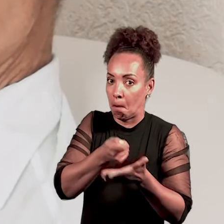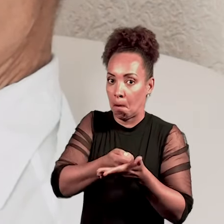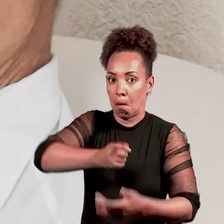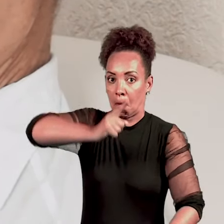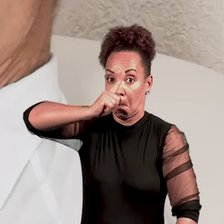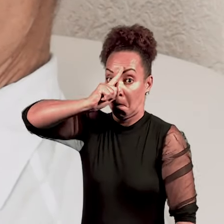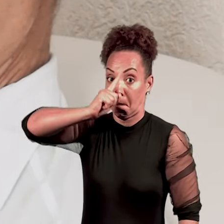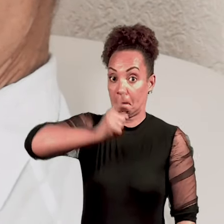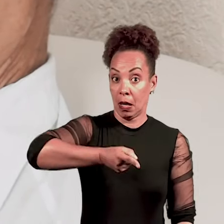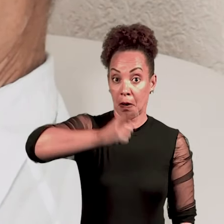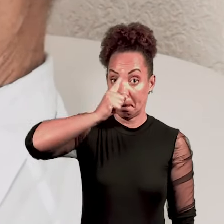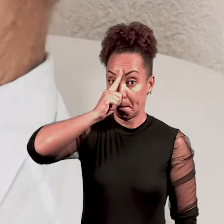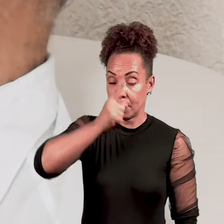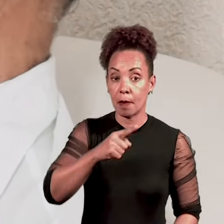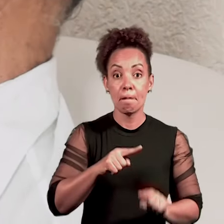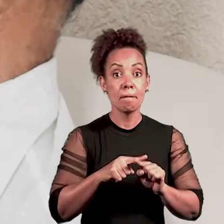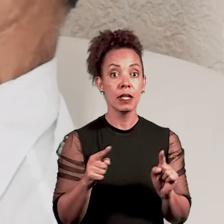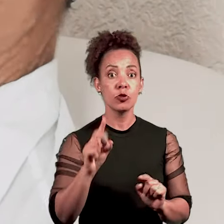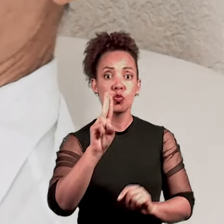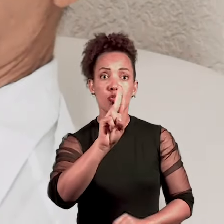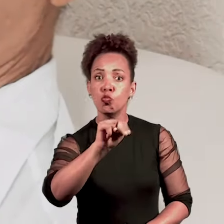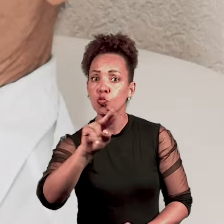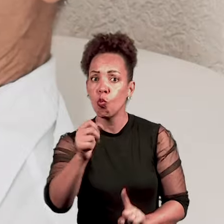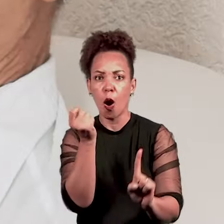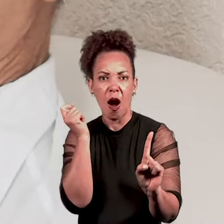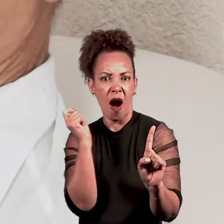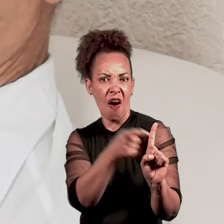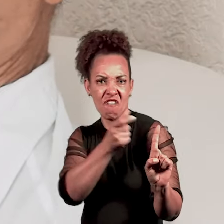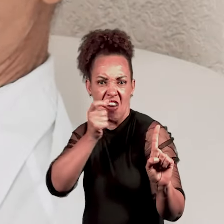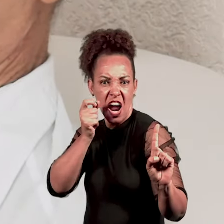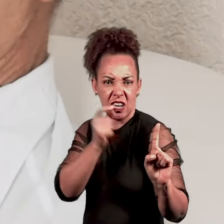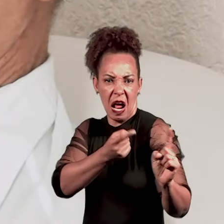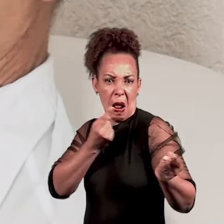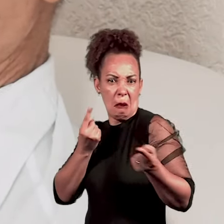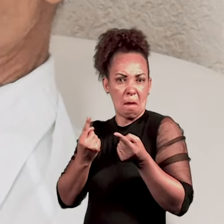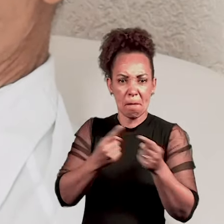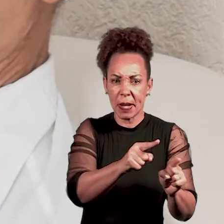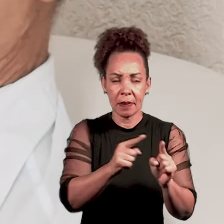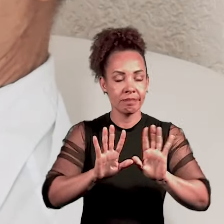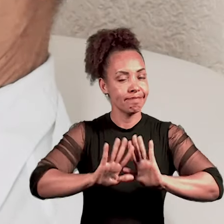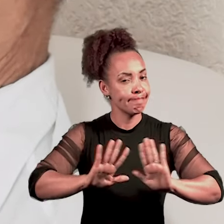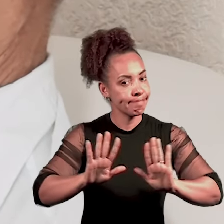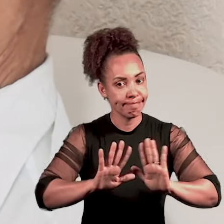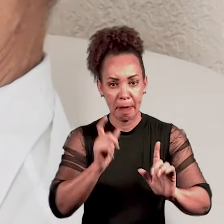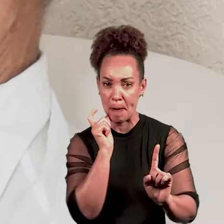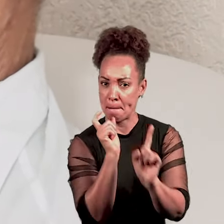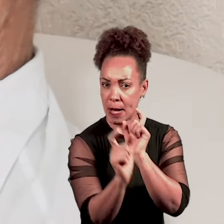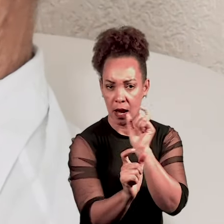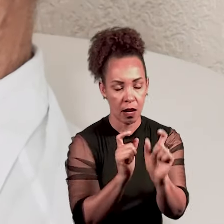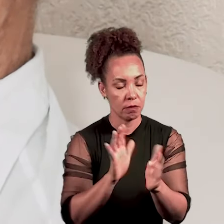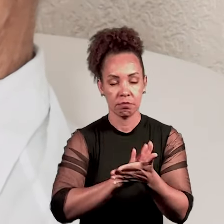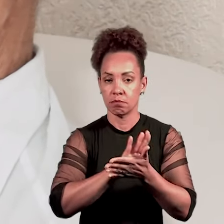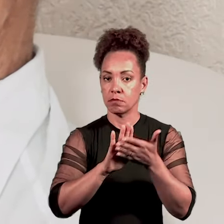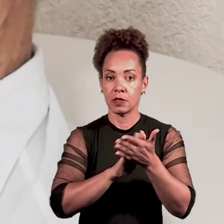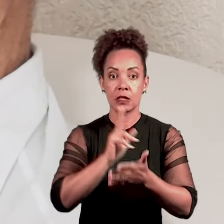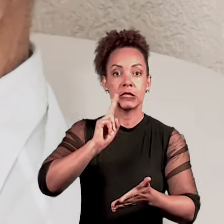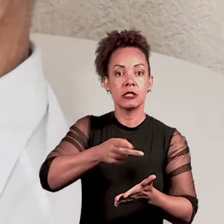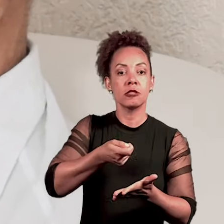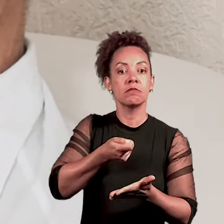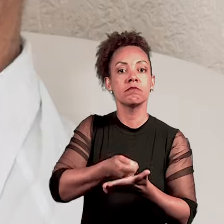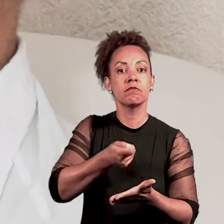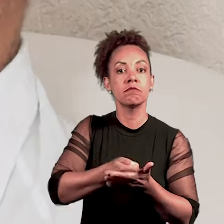sem tamanho. Só que ele não ofendia ninguém com gestos nem palavras bruscas. Impunha pelo